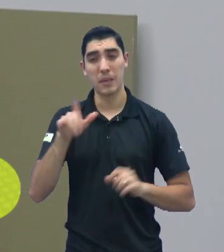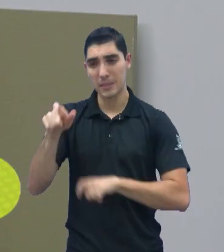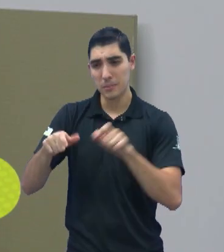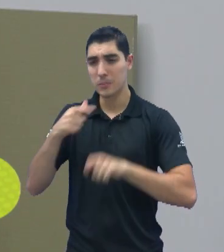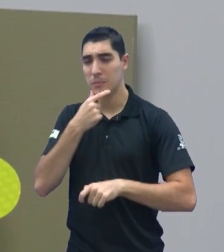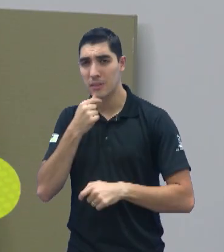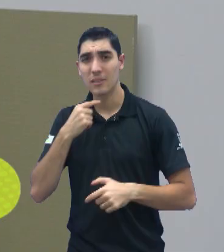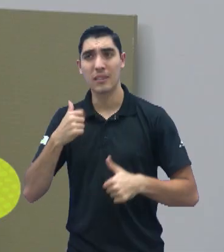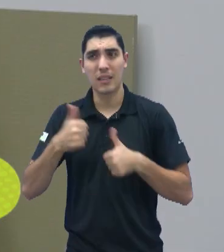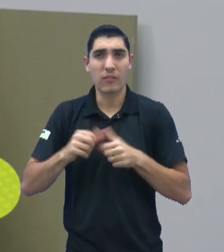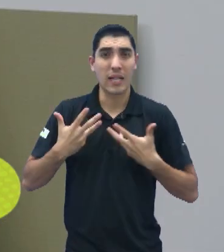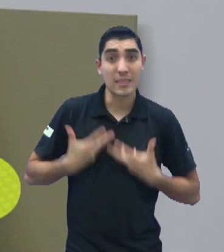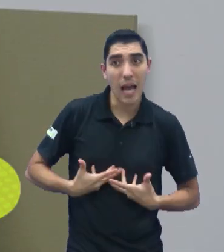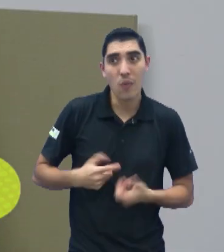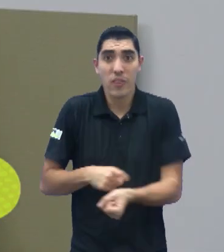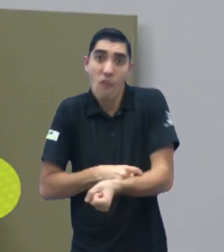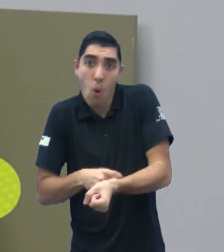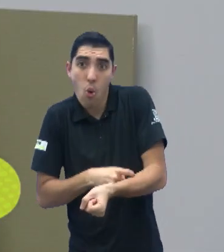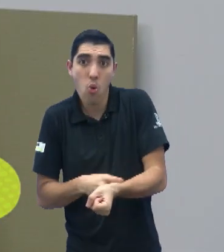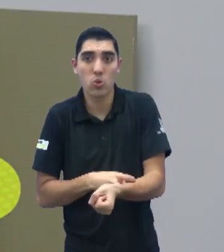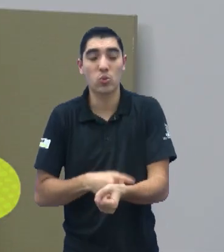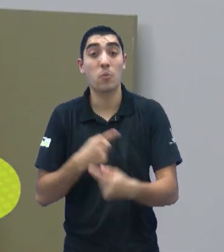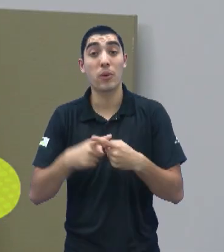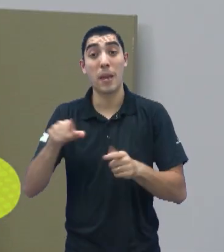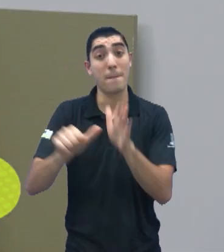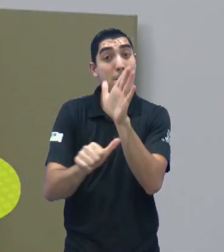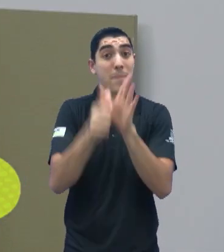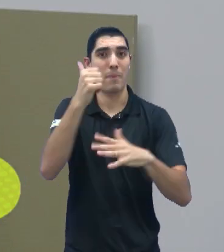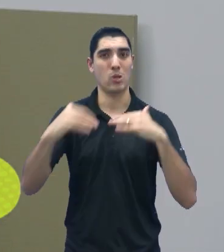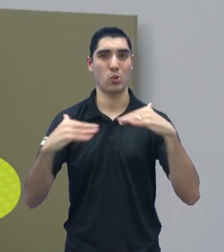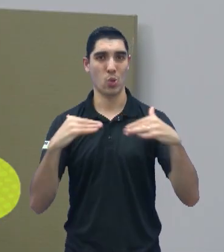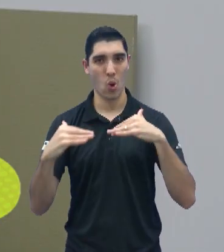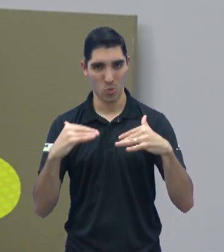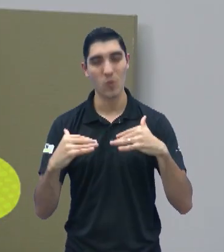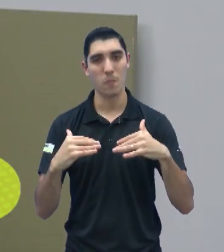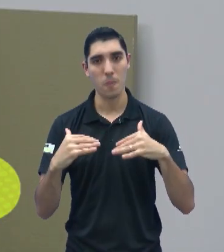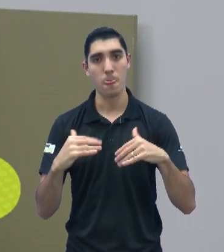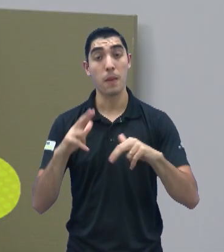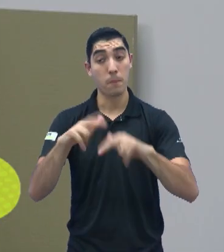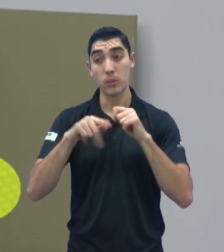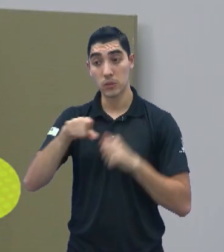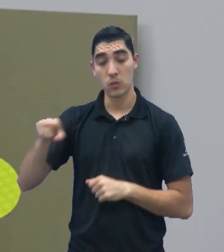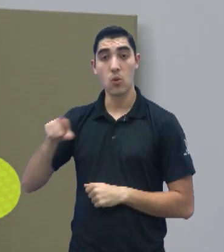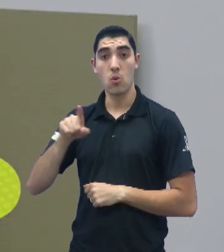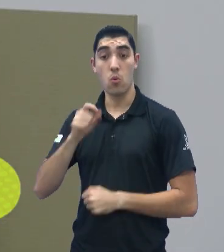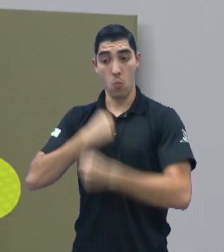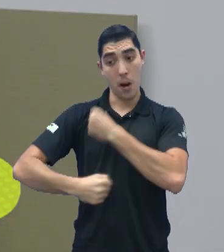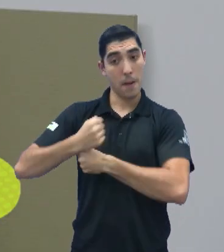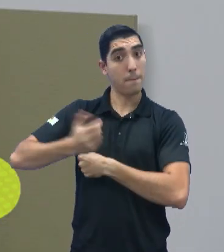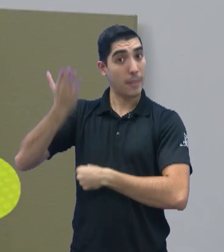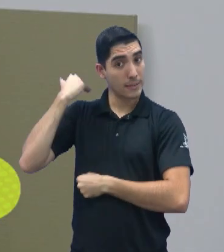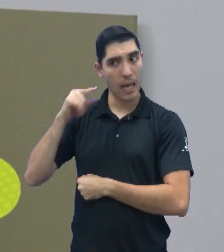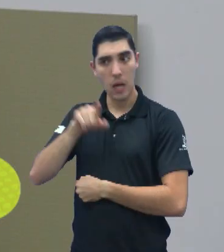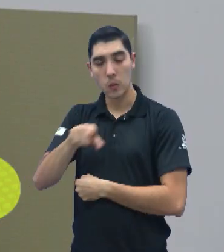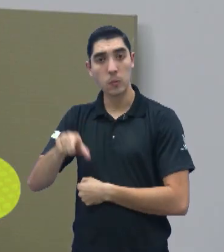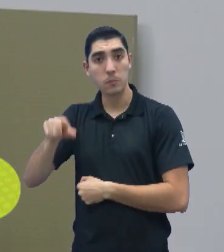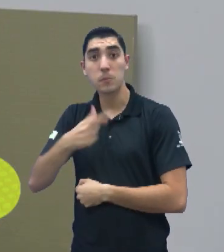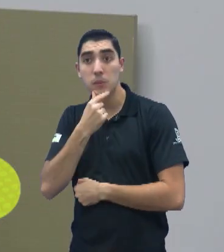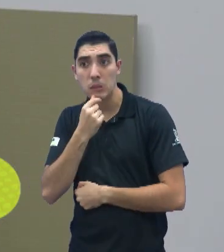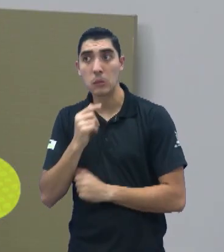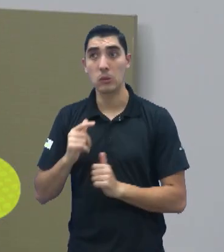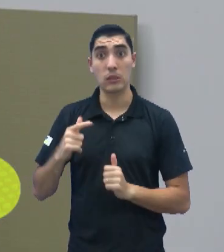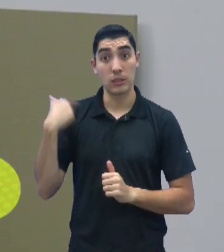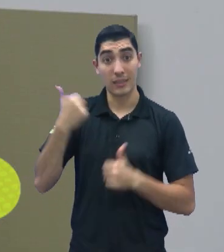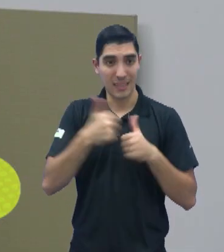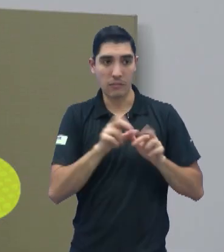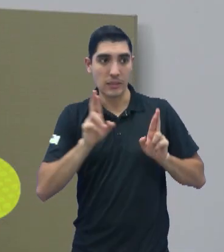ser a estreia, né, tinha muita expectativa em cima desses meninos pelo campeonato que eles fizeram o ano passado, então a expectativa era muito grande, eles já estavam juntando com uma